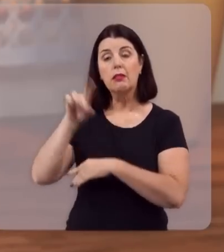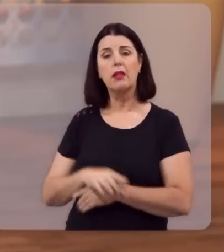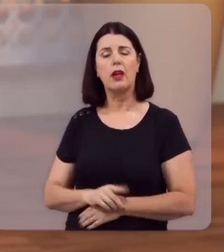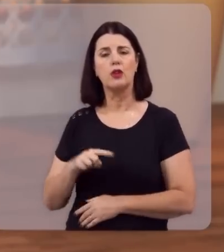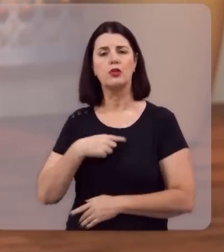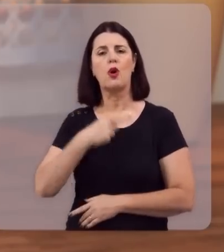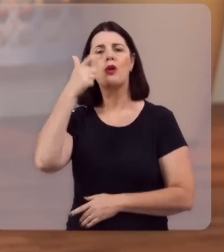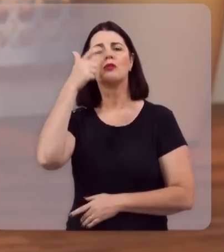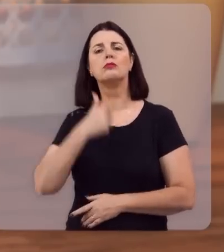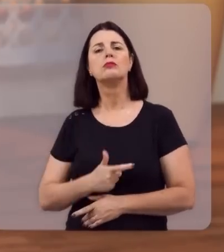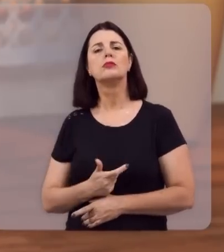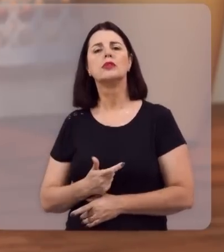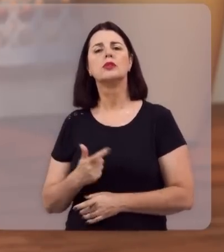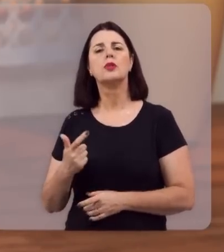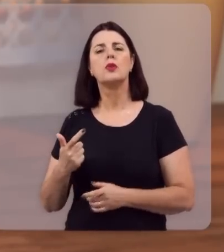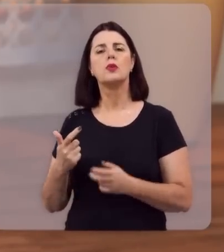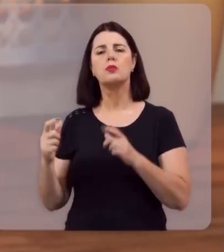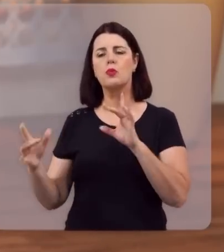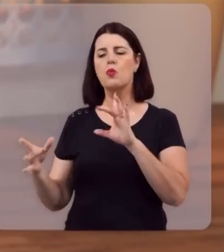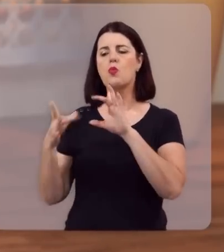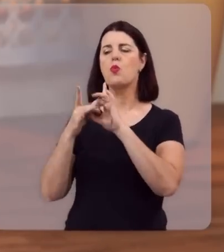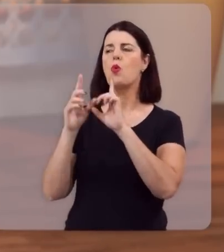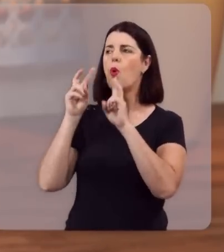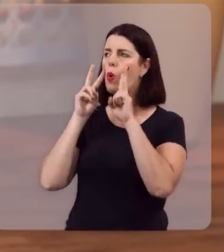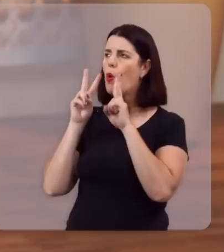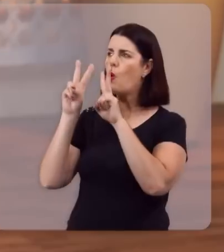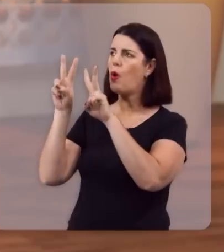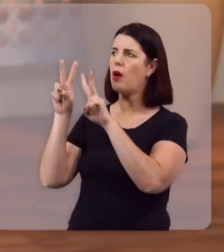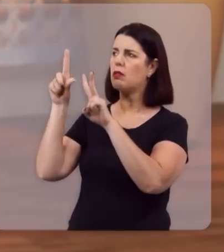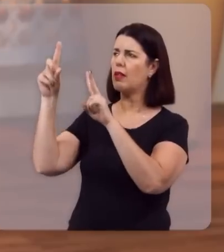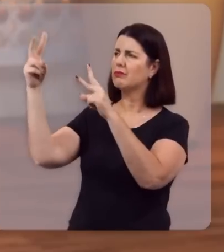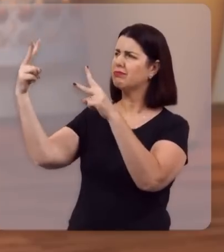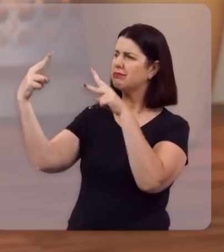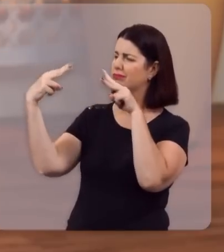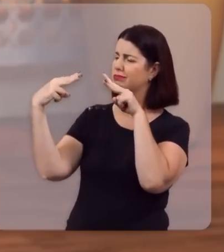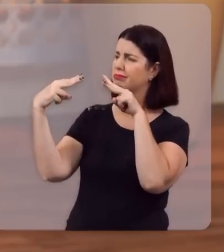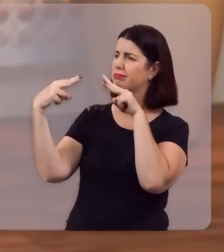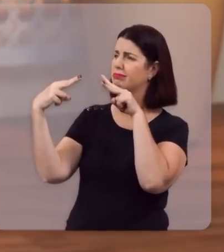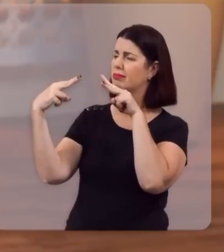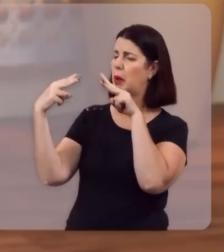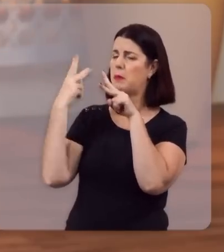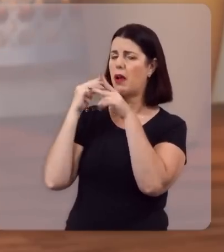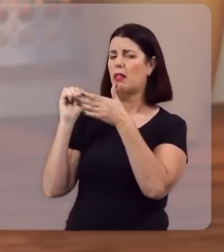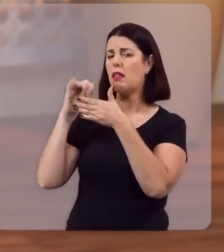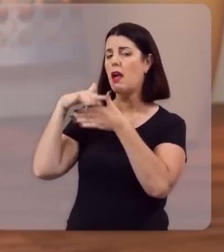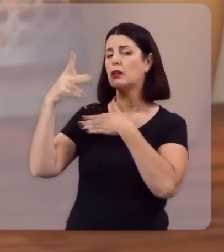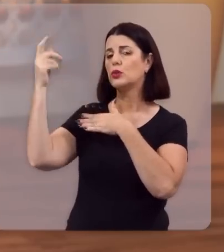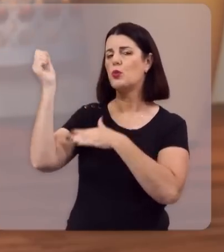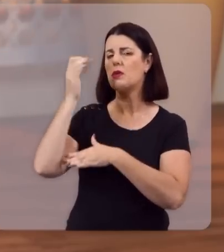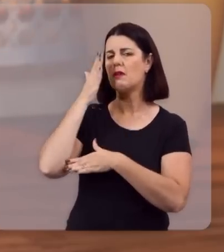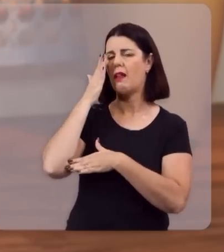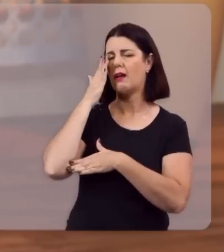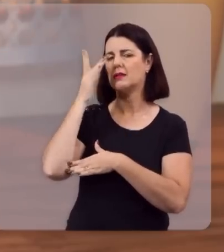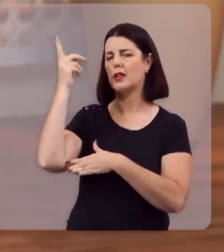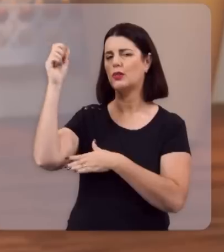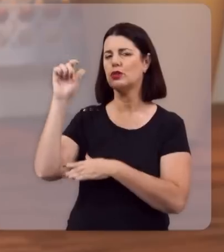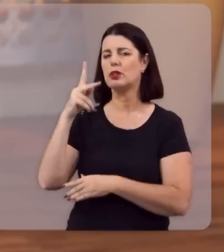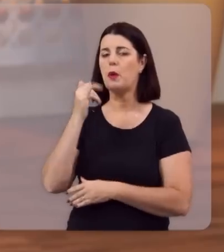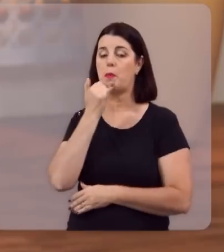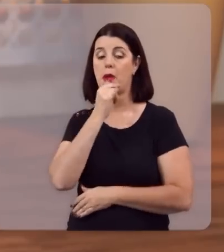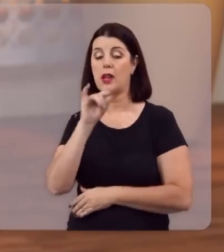nós estamos totalmente desludados Mas quando olhamos para esse Deus que se move em nossa direção para derramar da sua graça